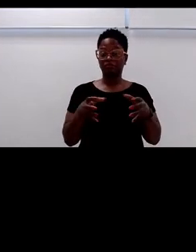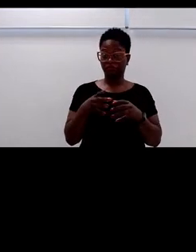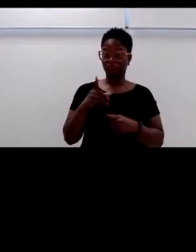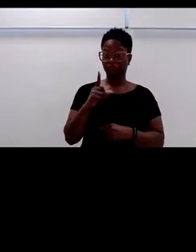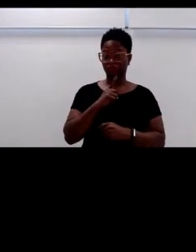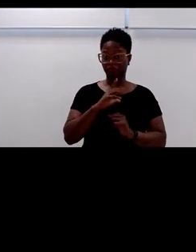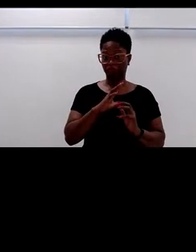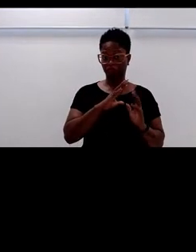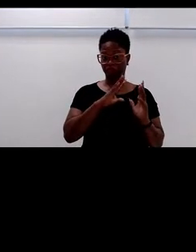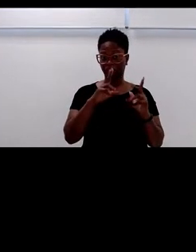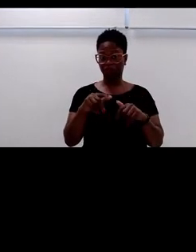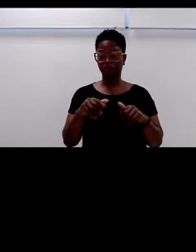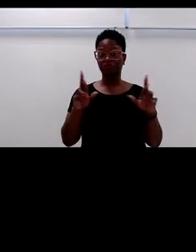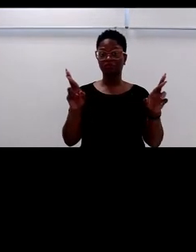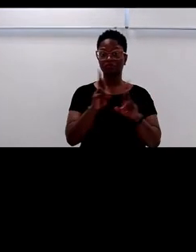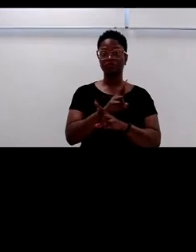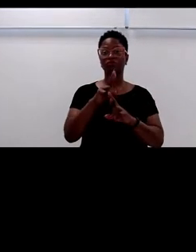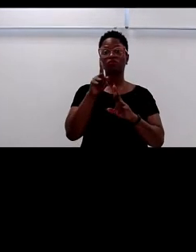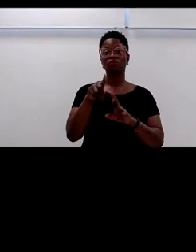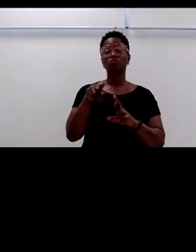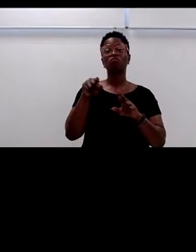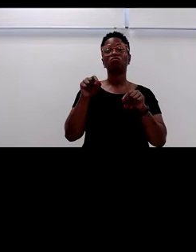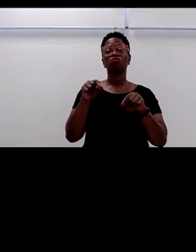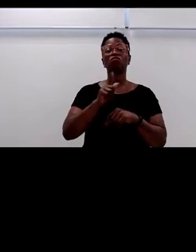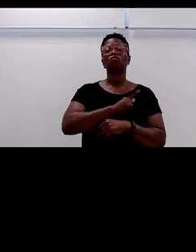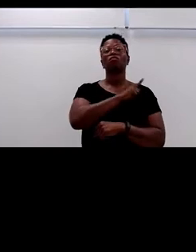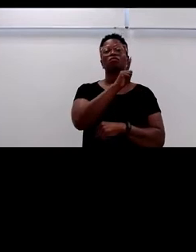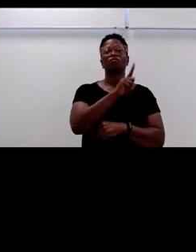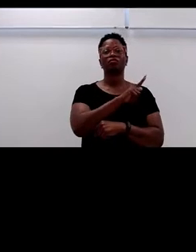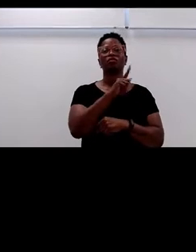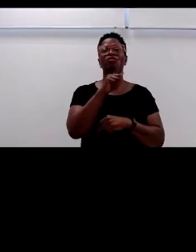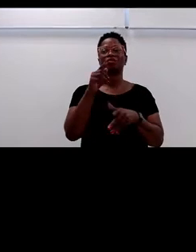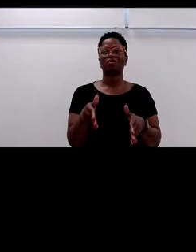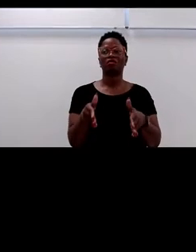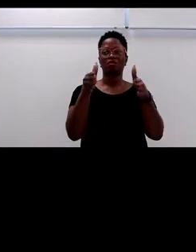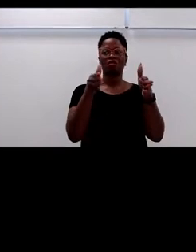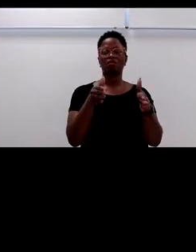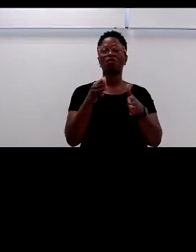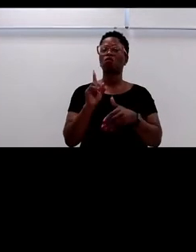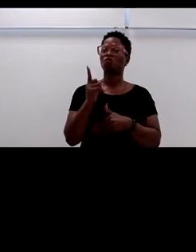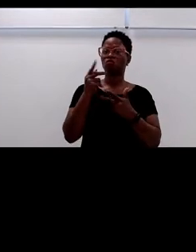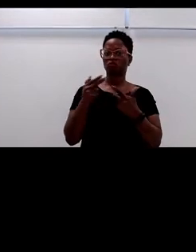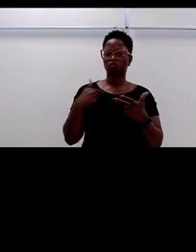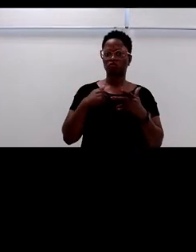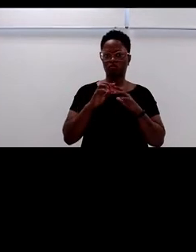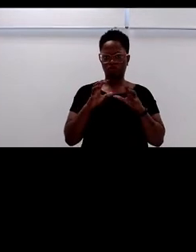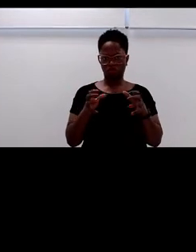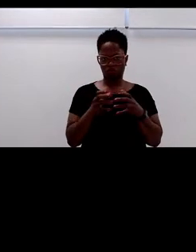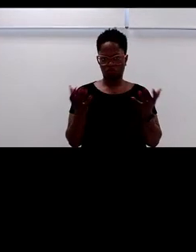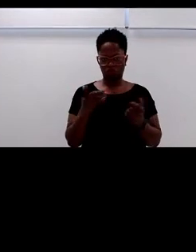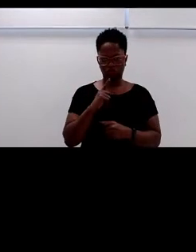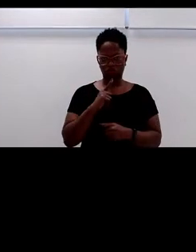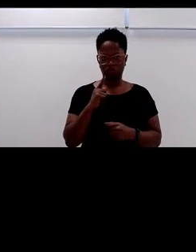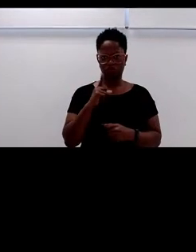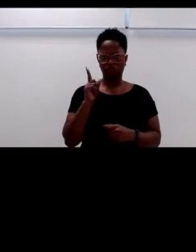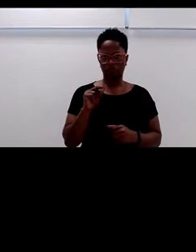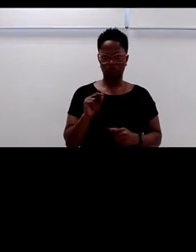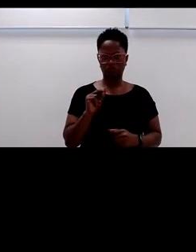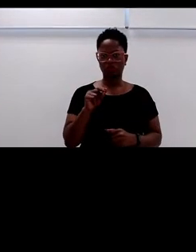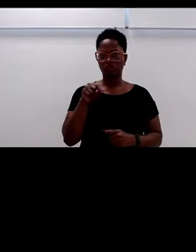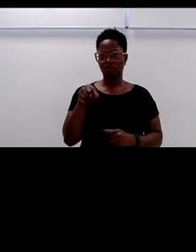a relação com esses gestores desses edifícios. A única coisa que a comunidade hoje tem é isso